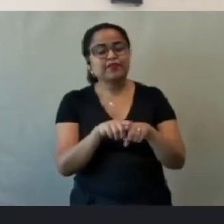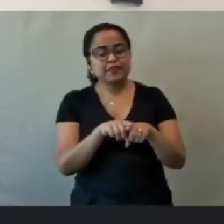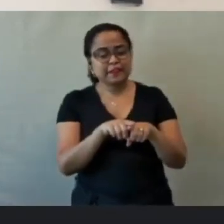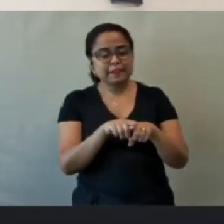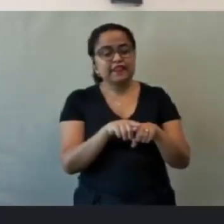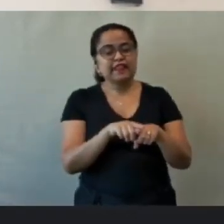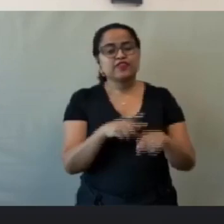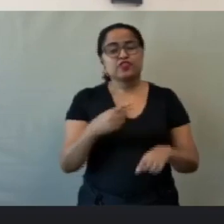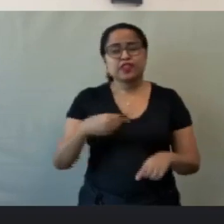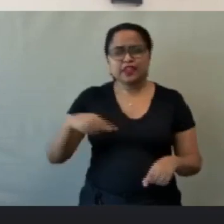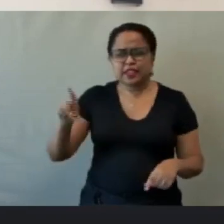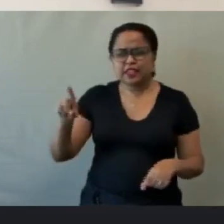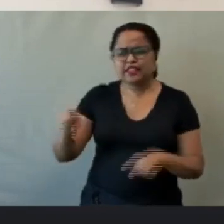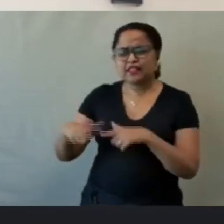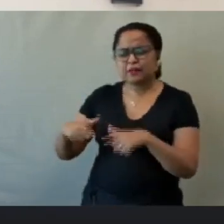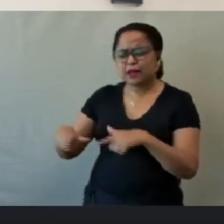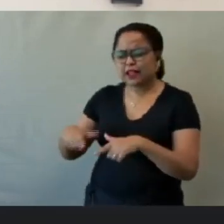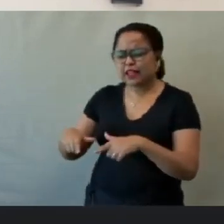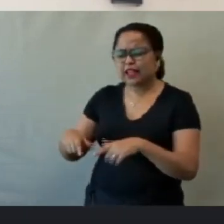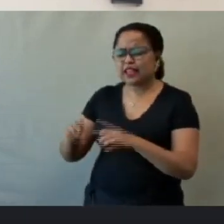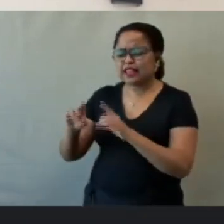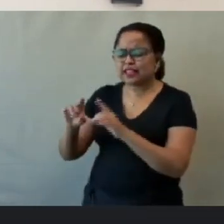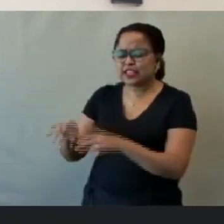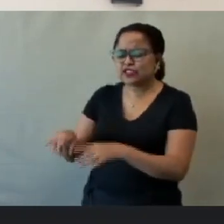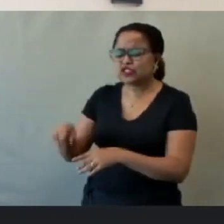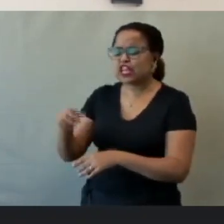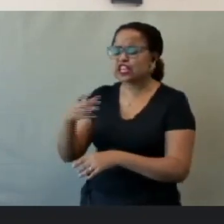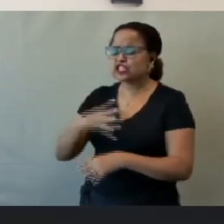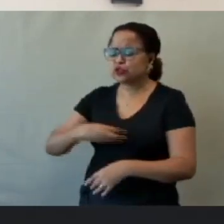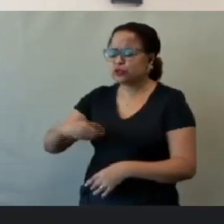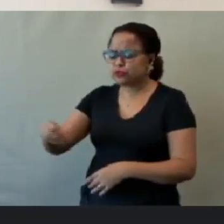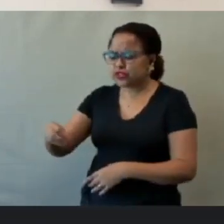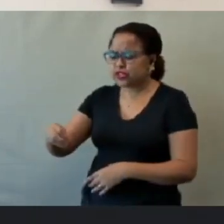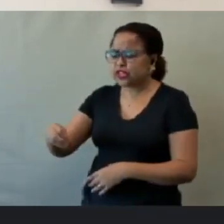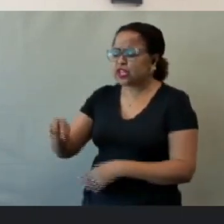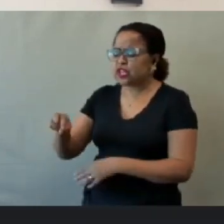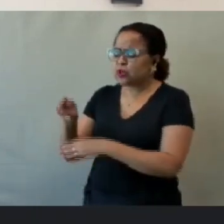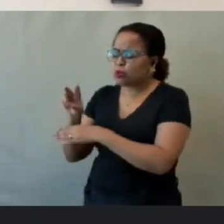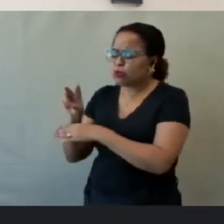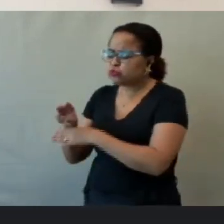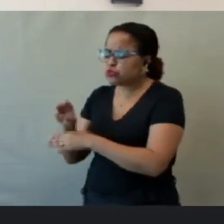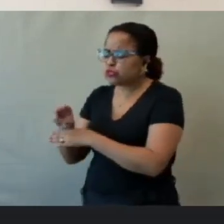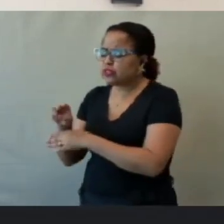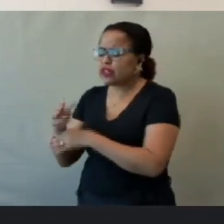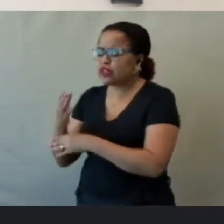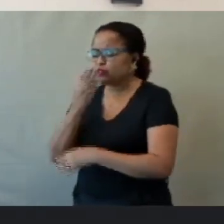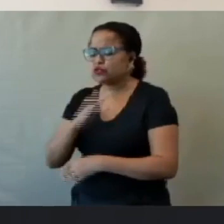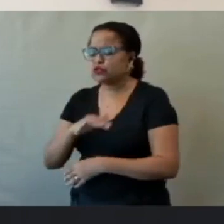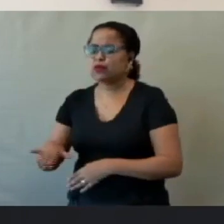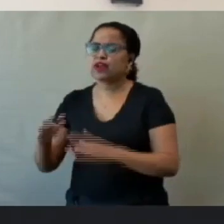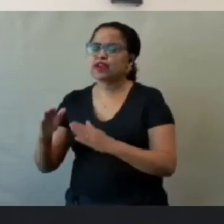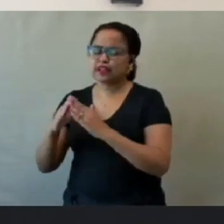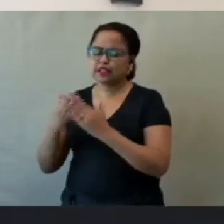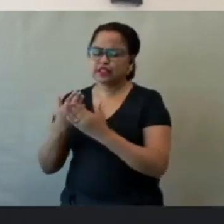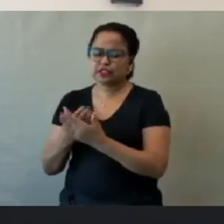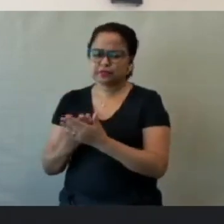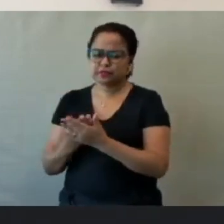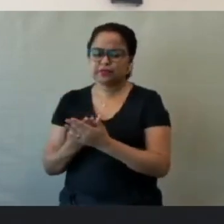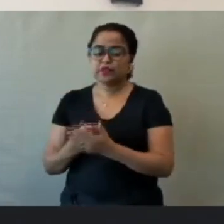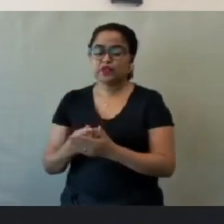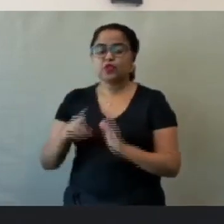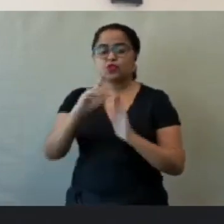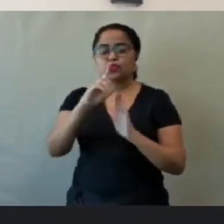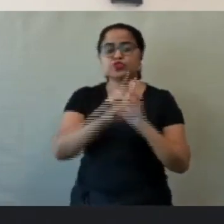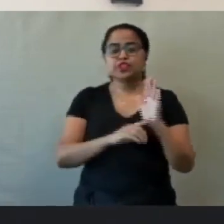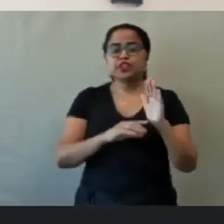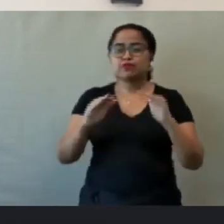na creche com segurança, assistido e tal. Mas, nesse sentido, o direito maior ainda é da nossa criança, porque a criança